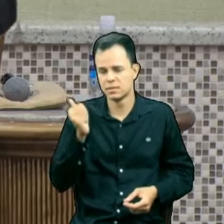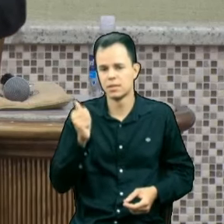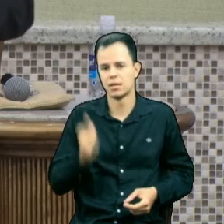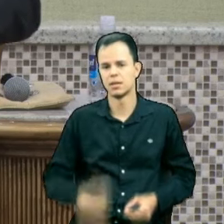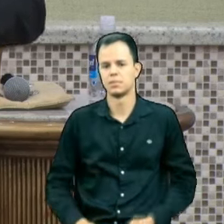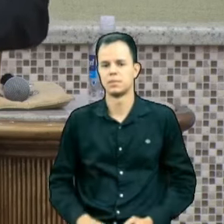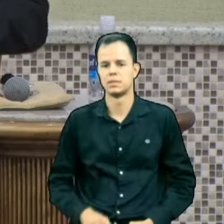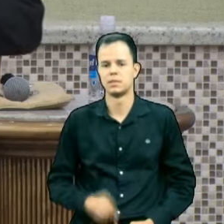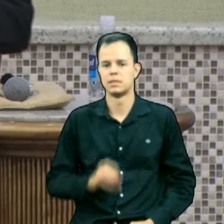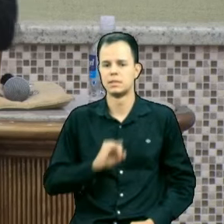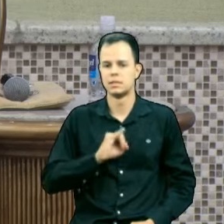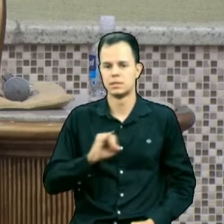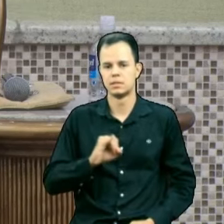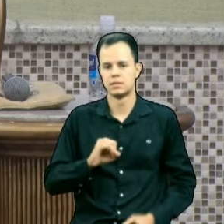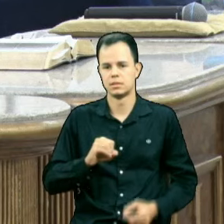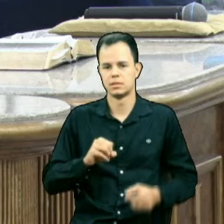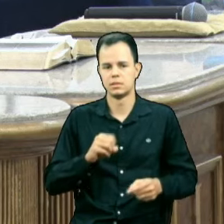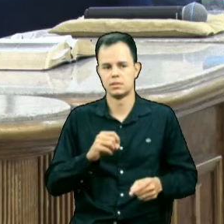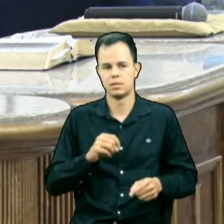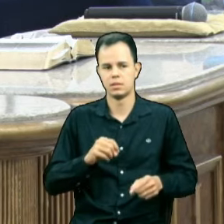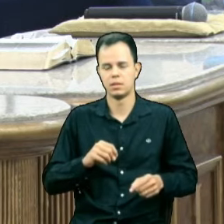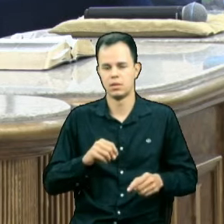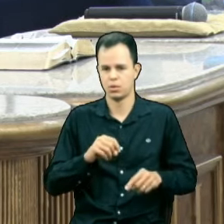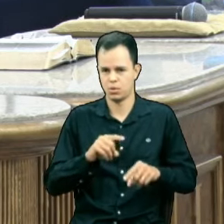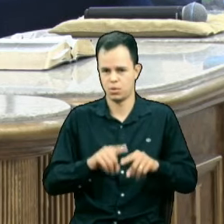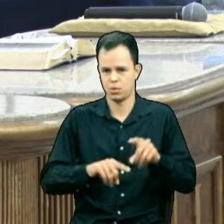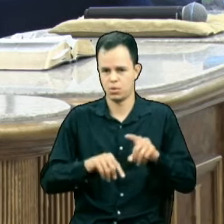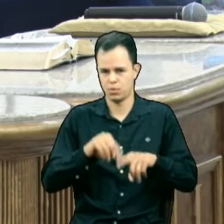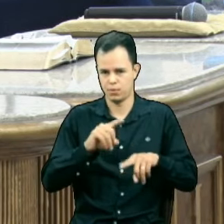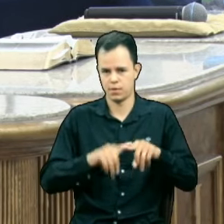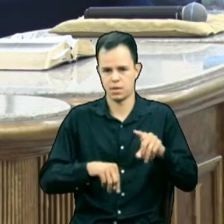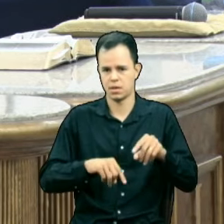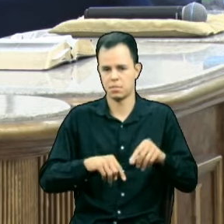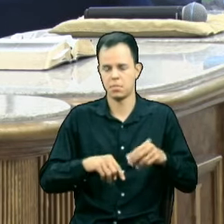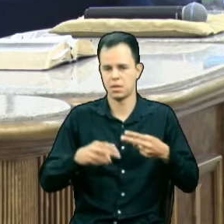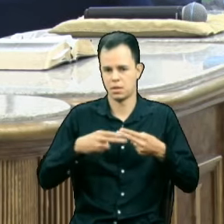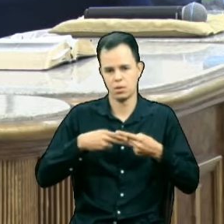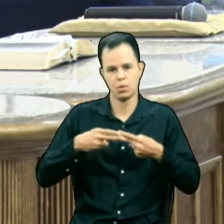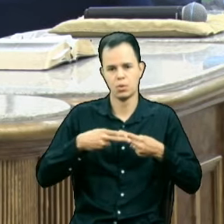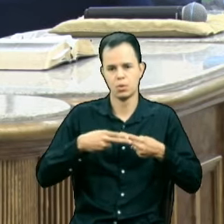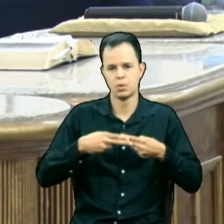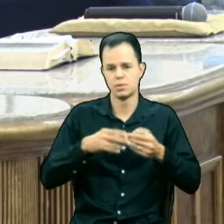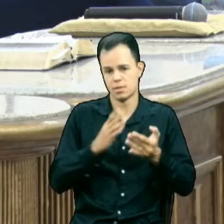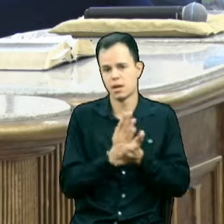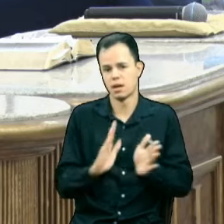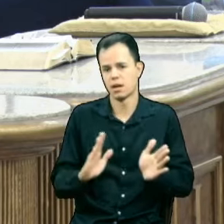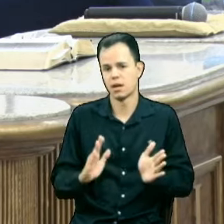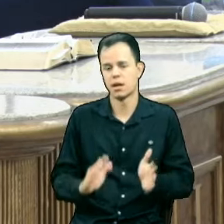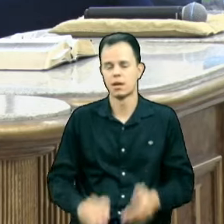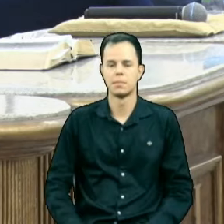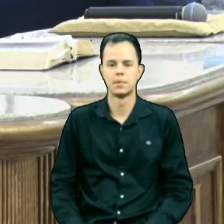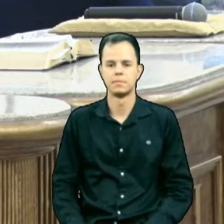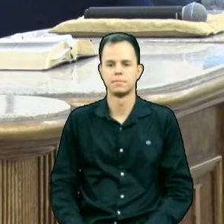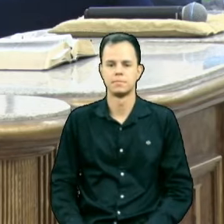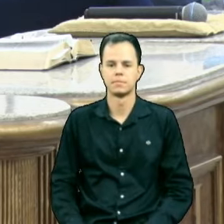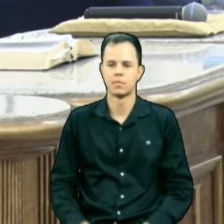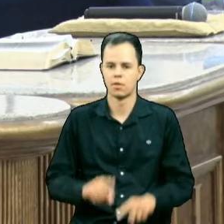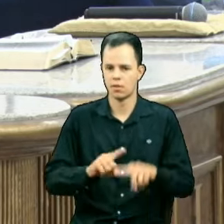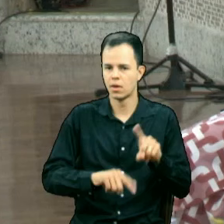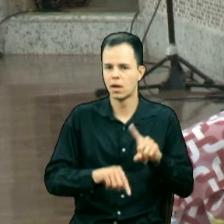nós temos o autor da roça Deus sábado é só que a ferramenta vai